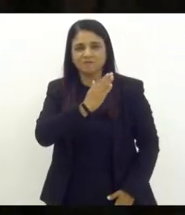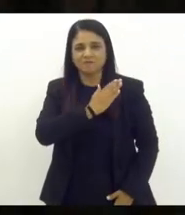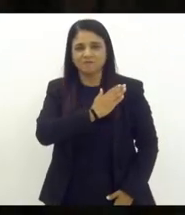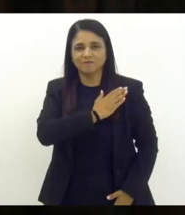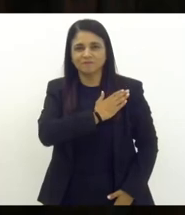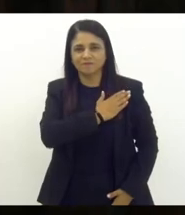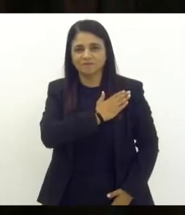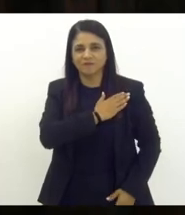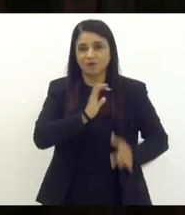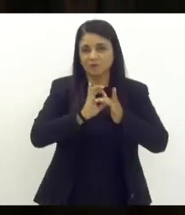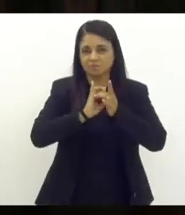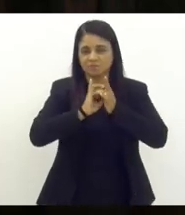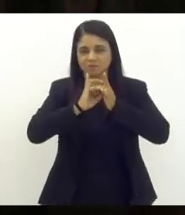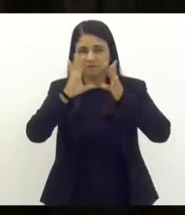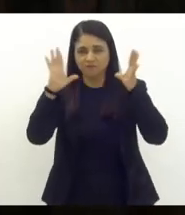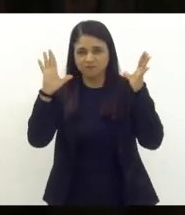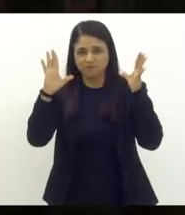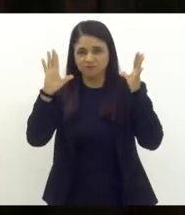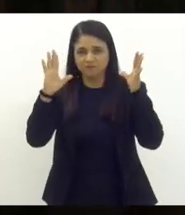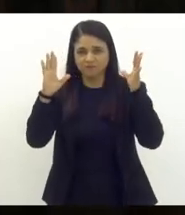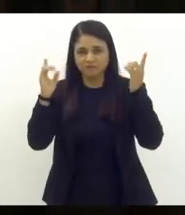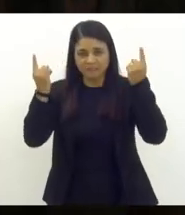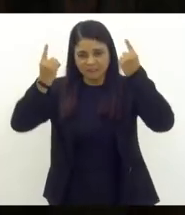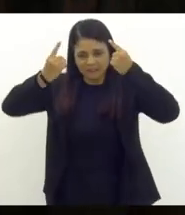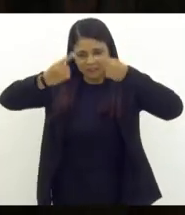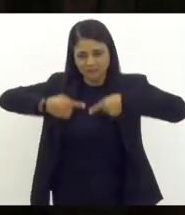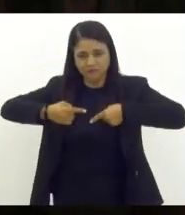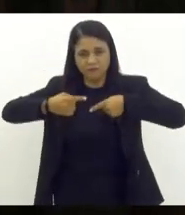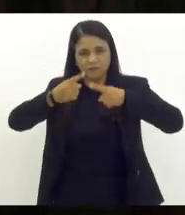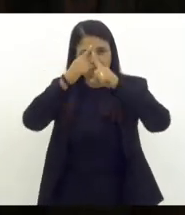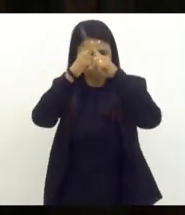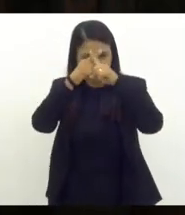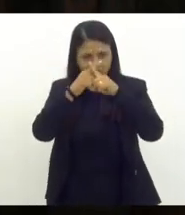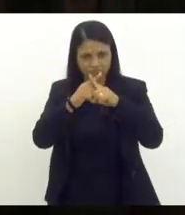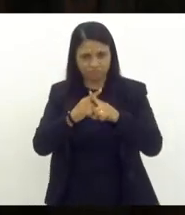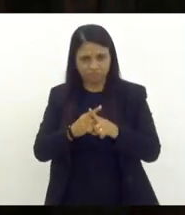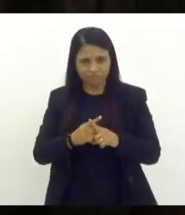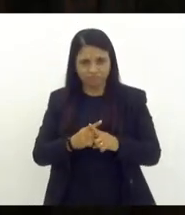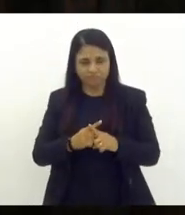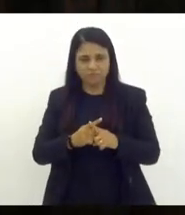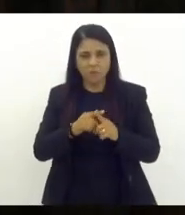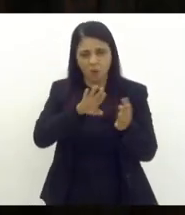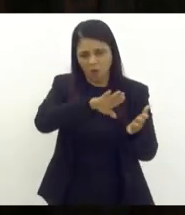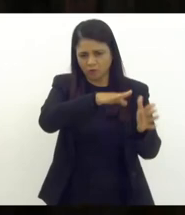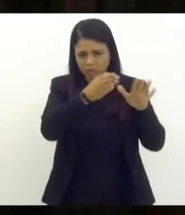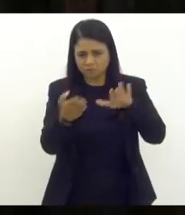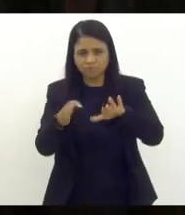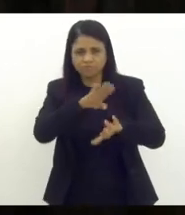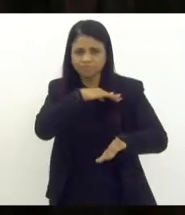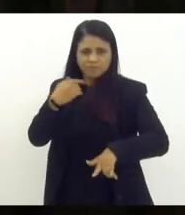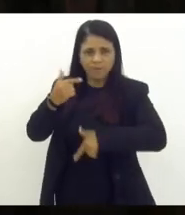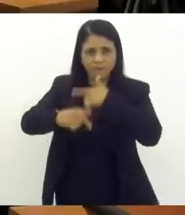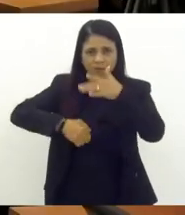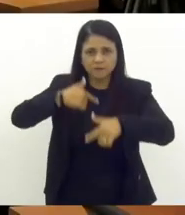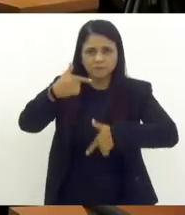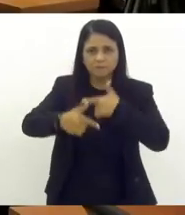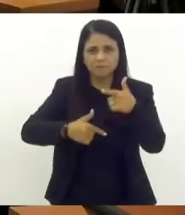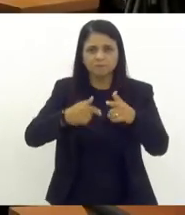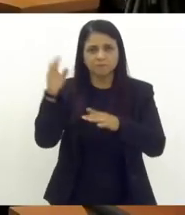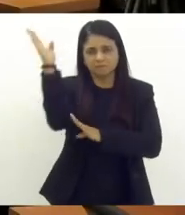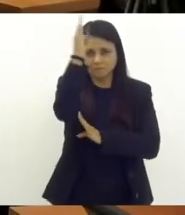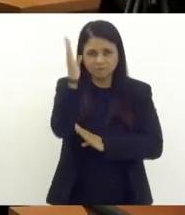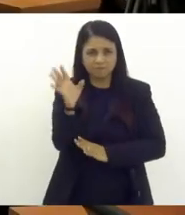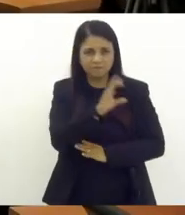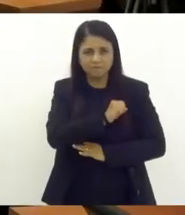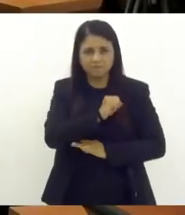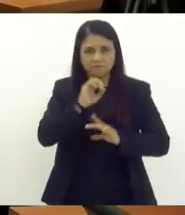seio ó liberdade Desafio o nosso feito a própria morte ó pátria